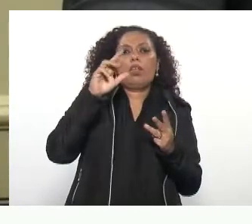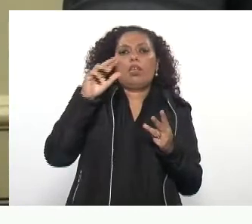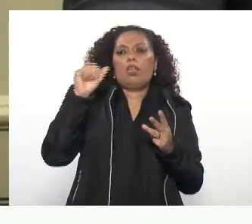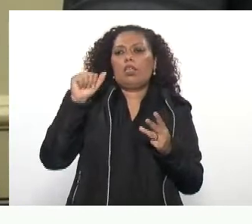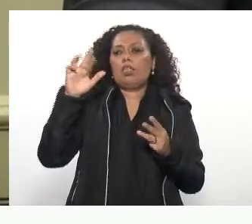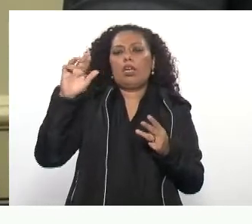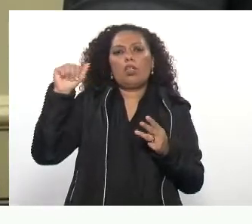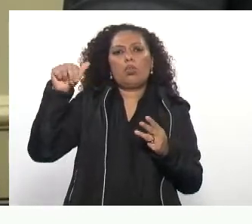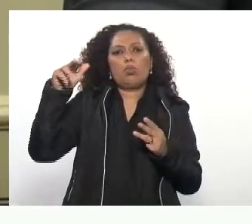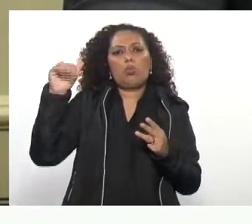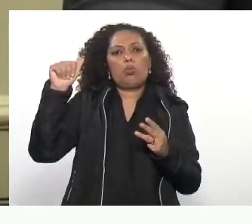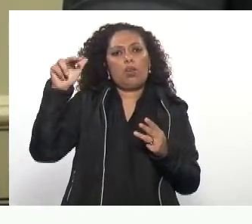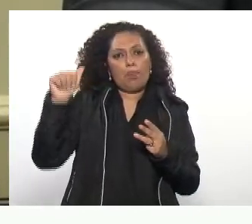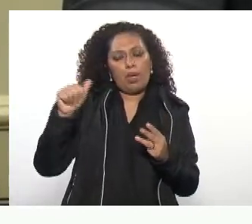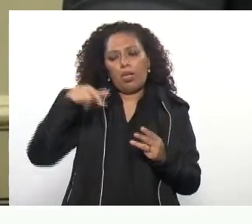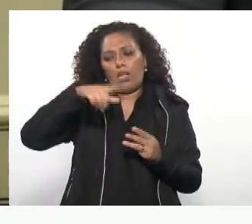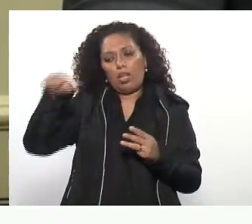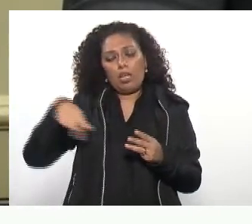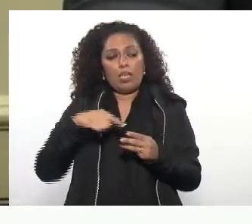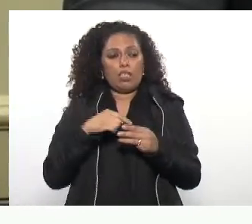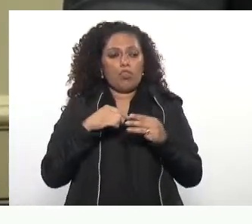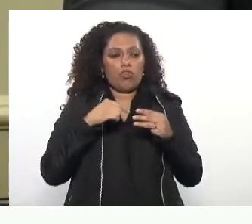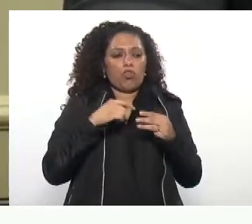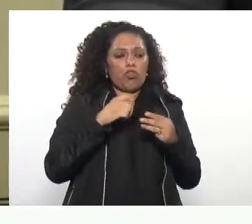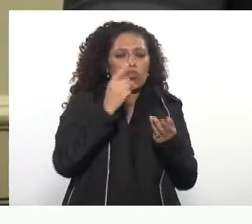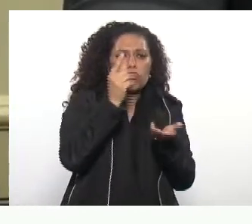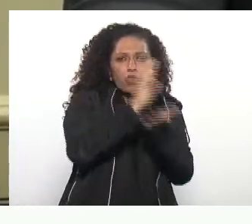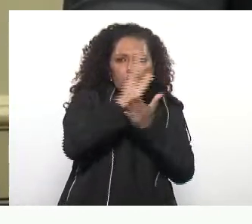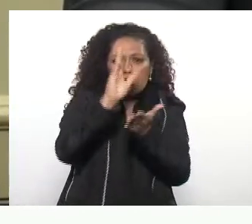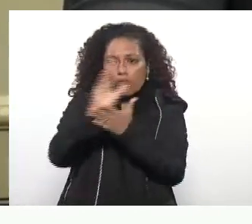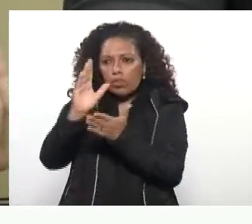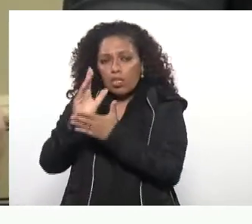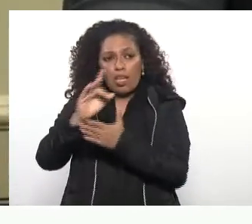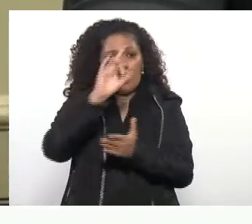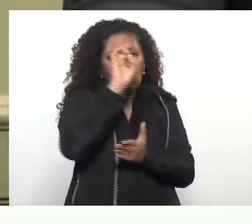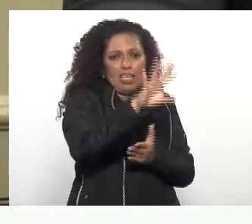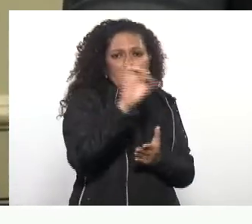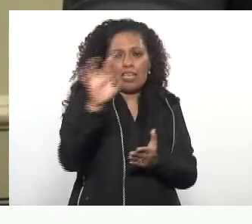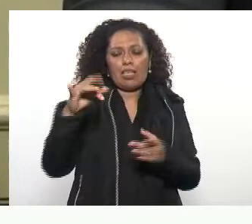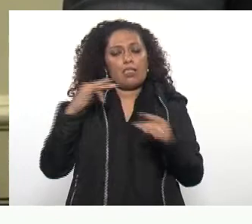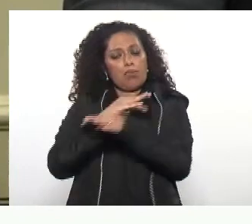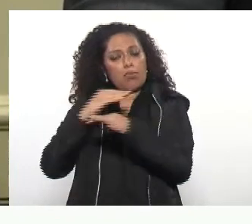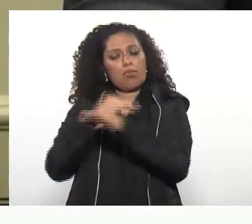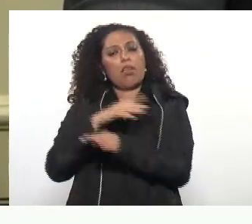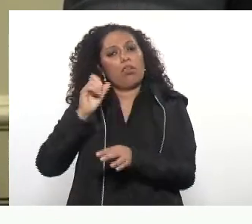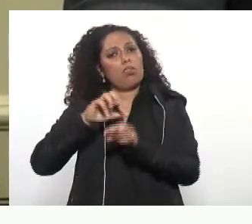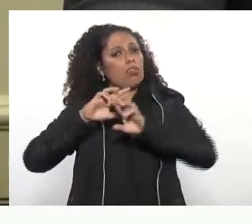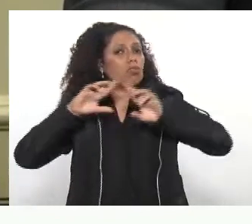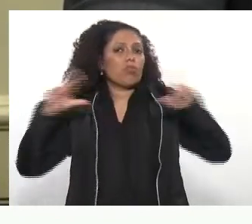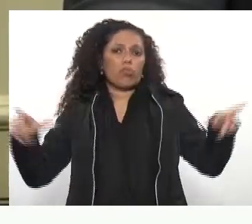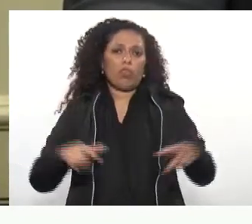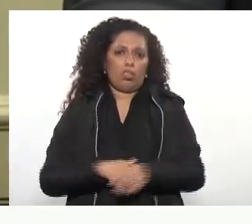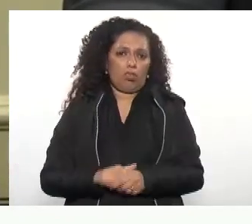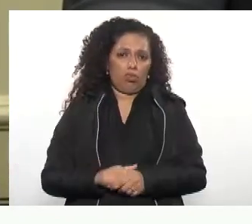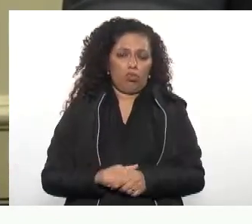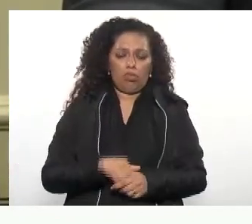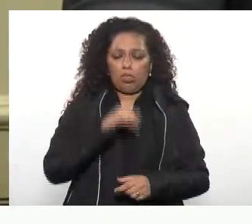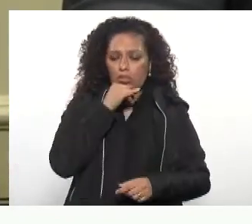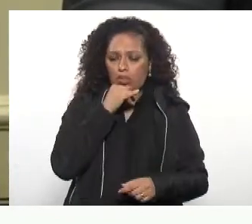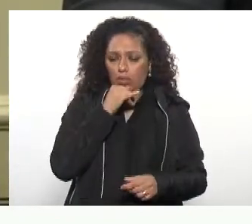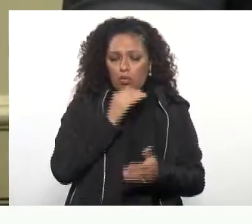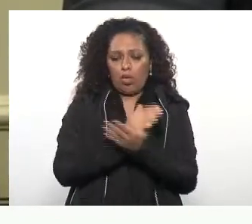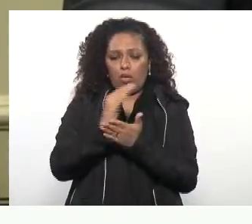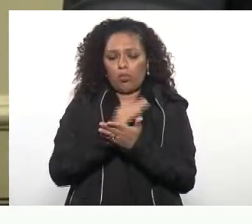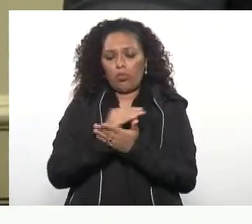são diferentes. Os investimentos são outros, os custos são outros. Por isso, essa diferença, em alguns têm